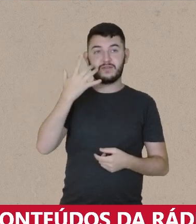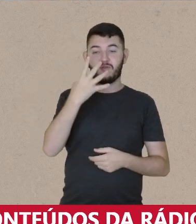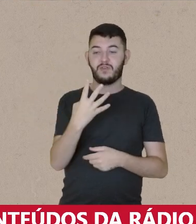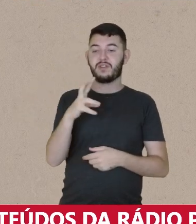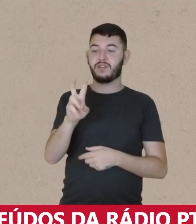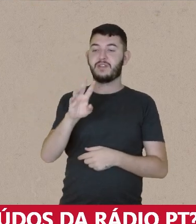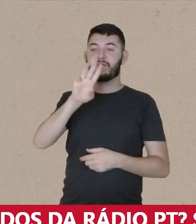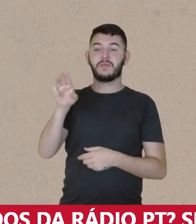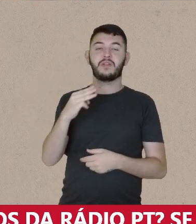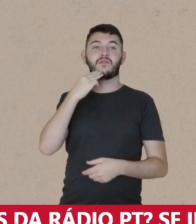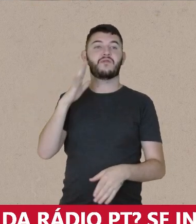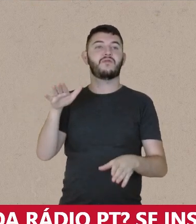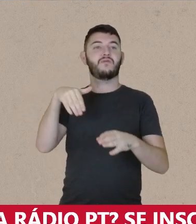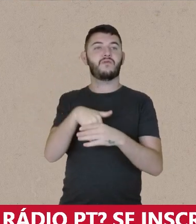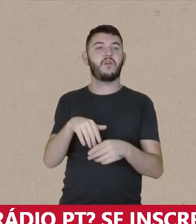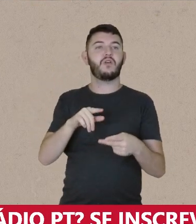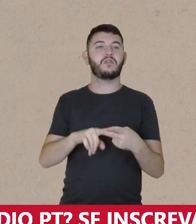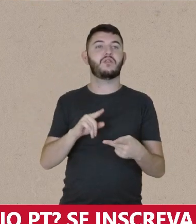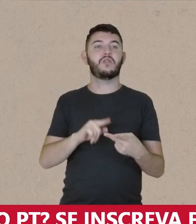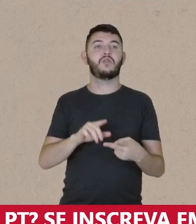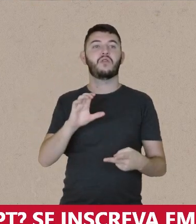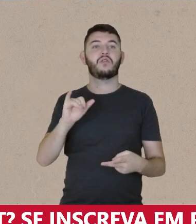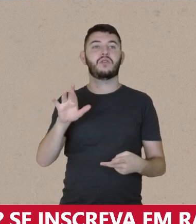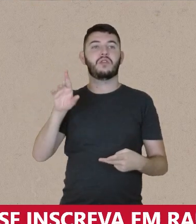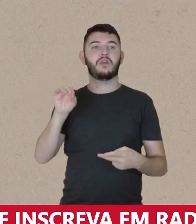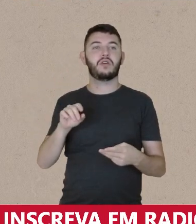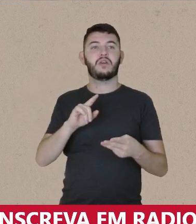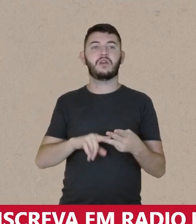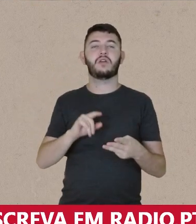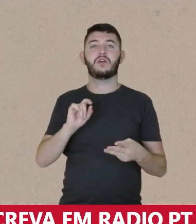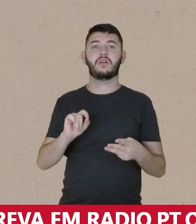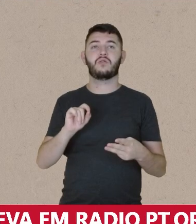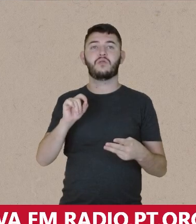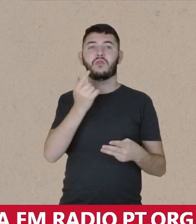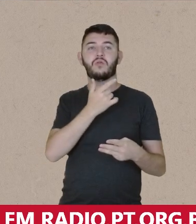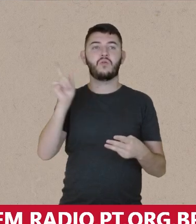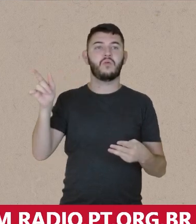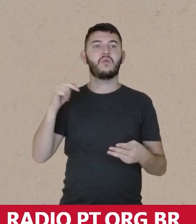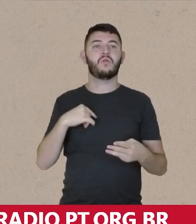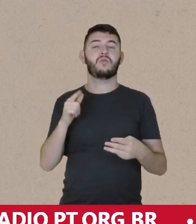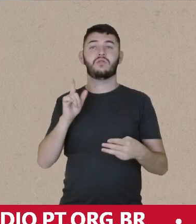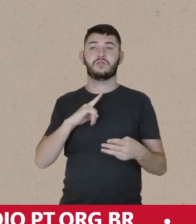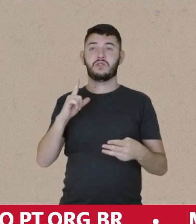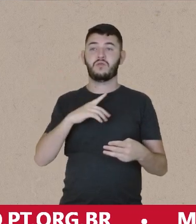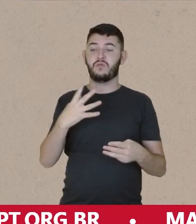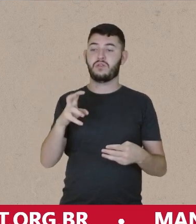e que o Haddad, o Ciro e o Boulos fizeram 45% de voto no primeiro turno, e que em